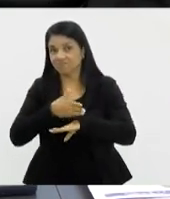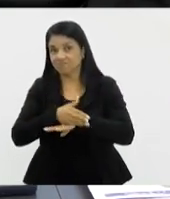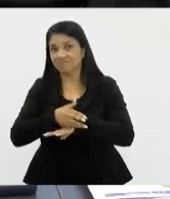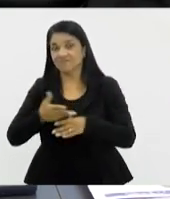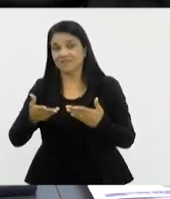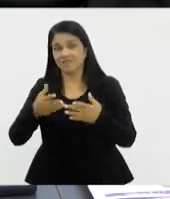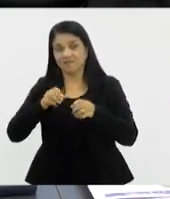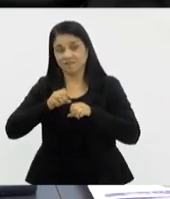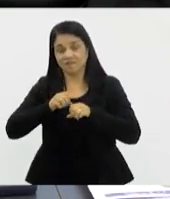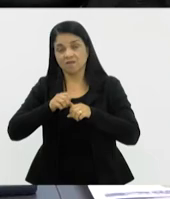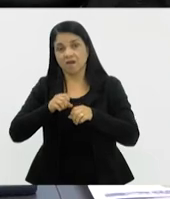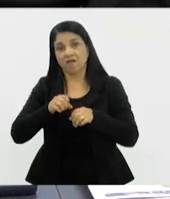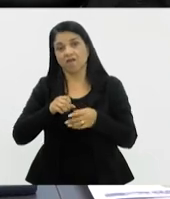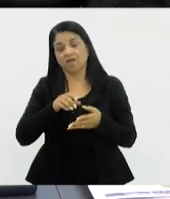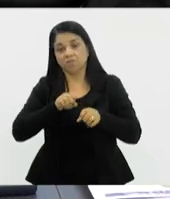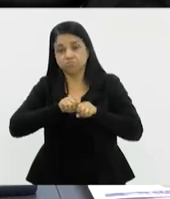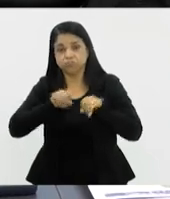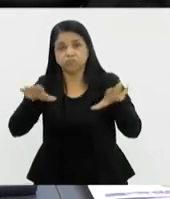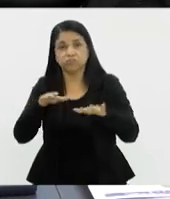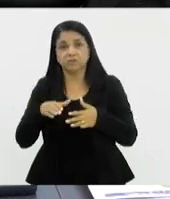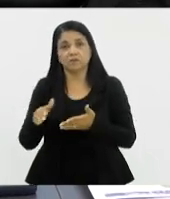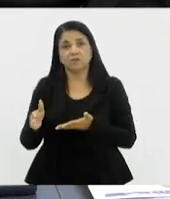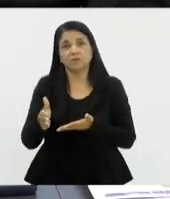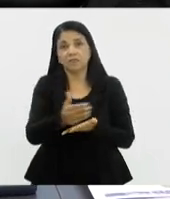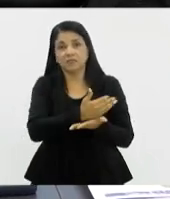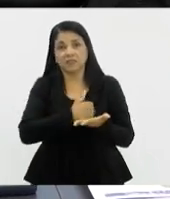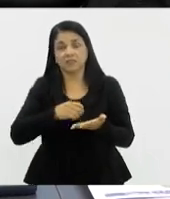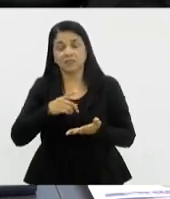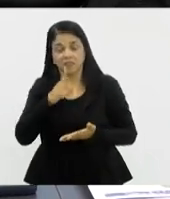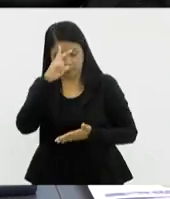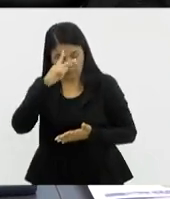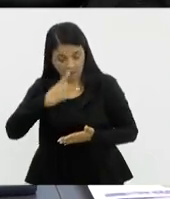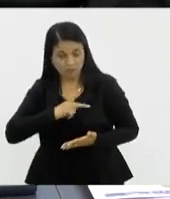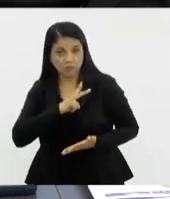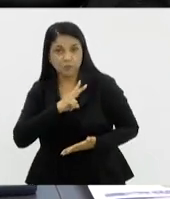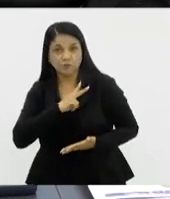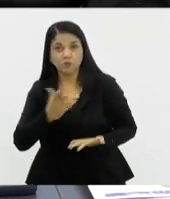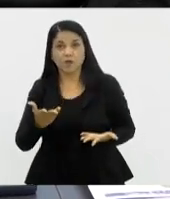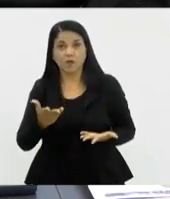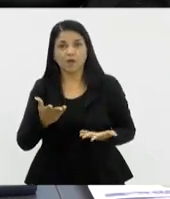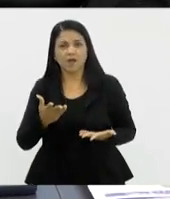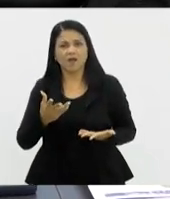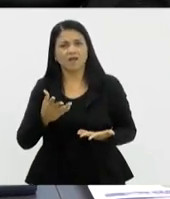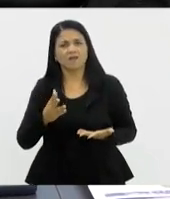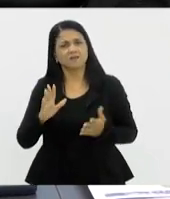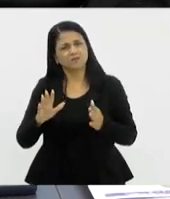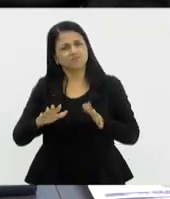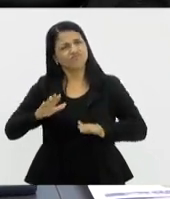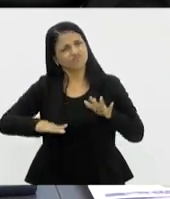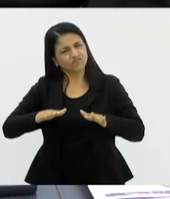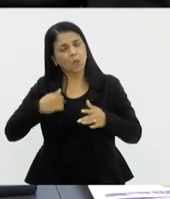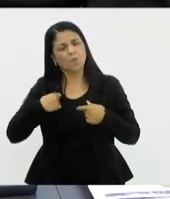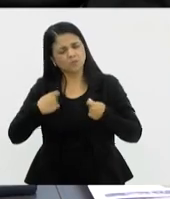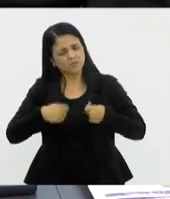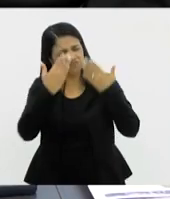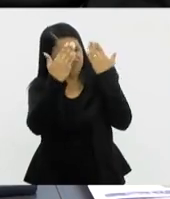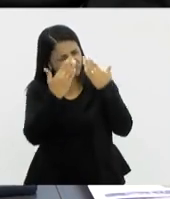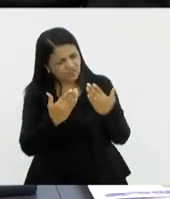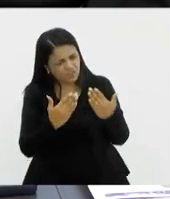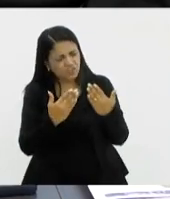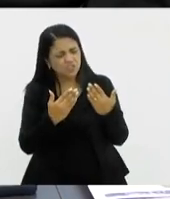os nossos dados, aí tem uma questão das intimidades das pessoas, etc. Eu queria só dar uma olhada para ver como é que